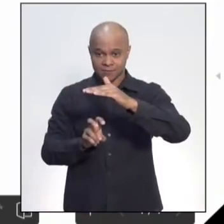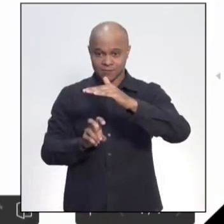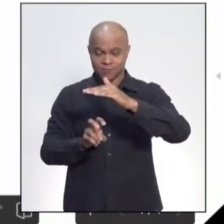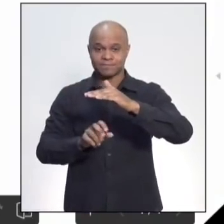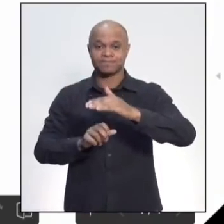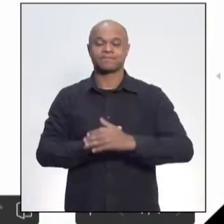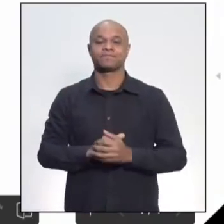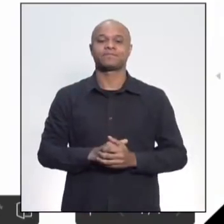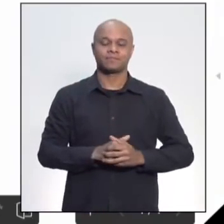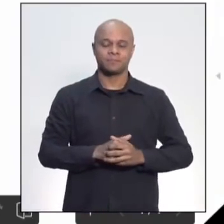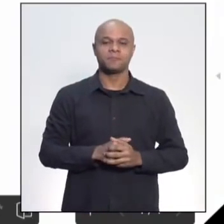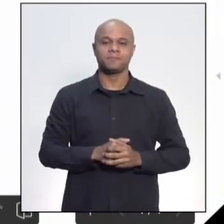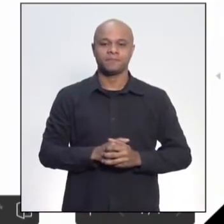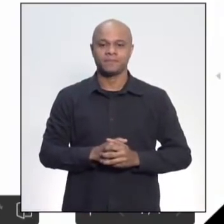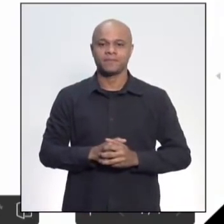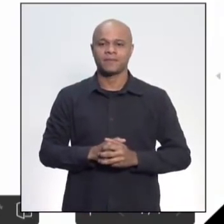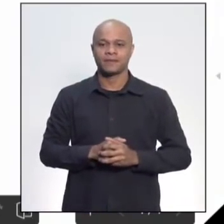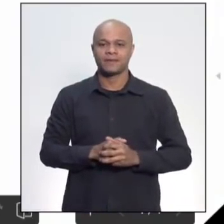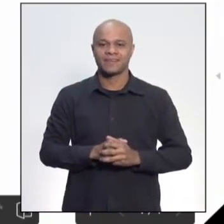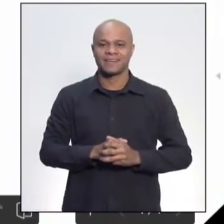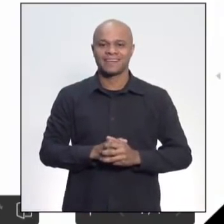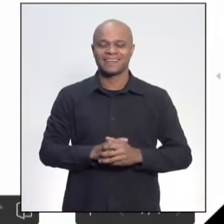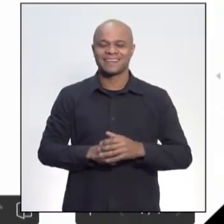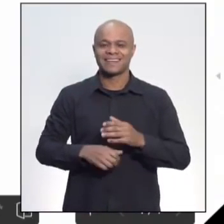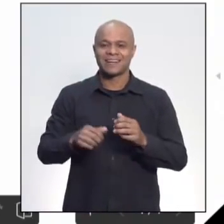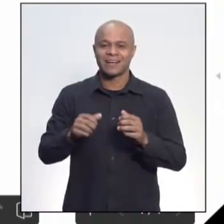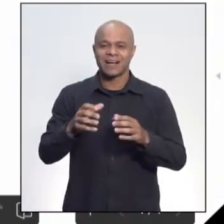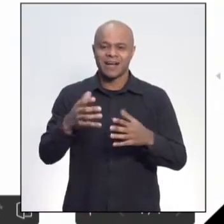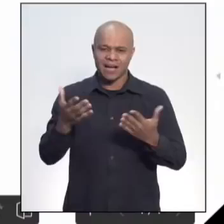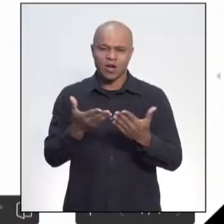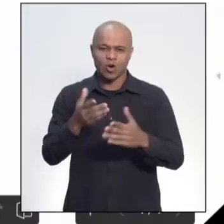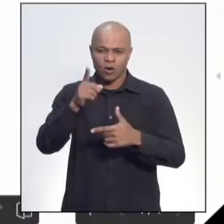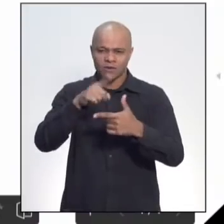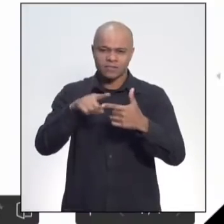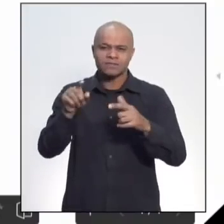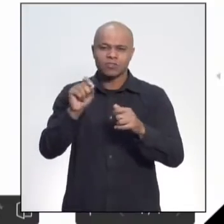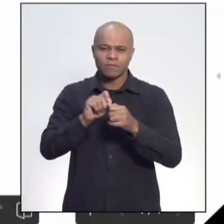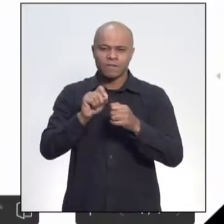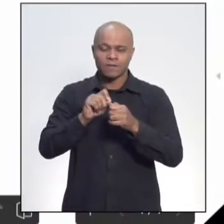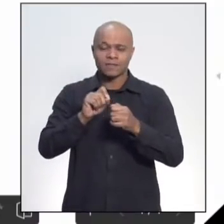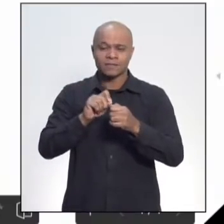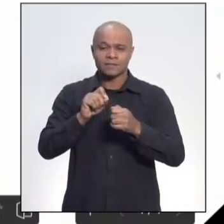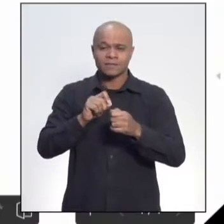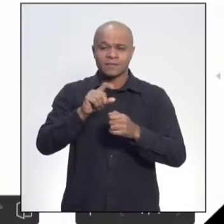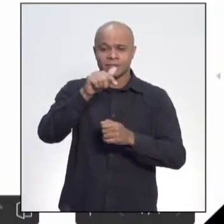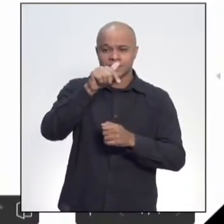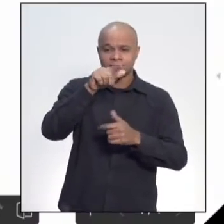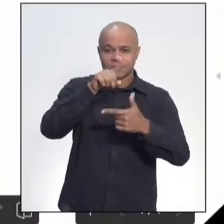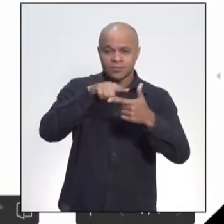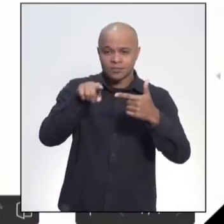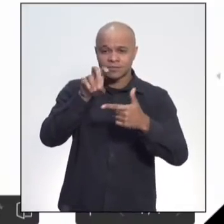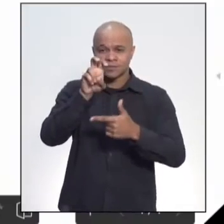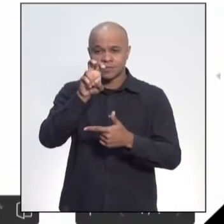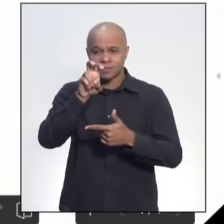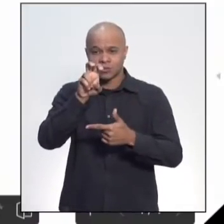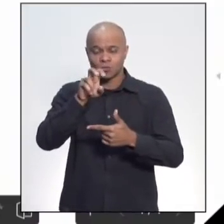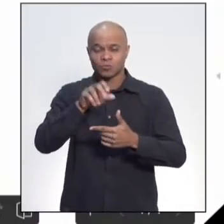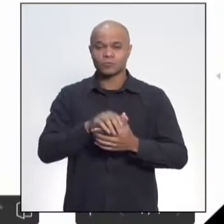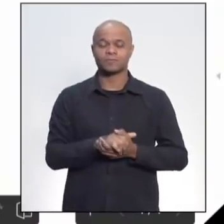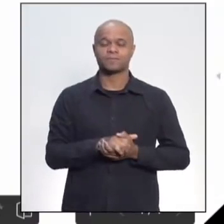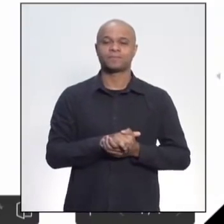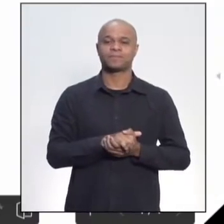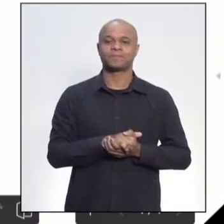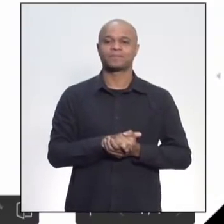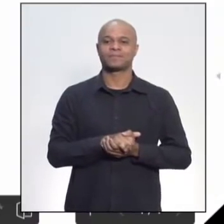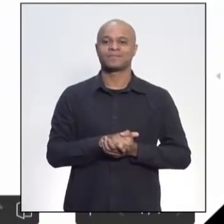É uma fração, não tem problema. Mas claro que a gente vai fazer a divisão para ficar mais bonitinho. Então, eu vou fazer aqui no cantinho, ó. A gente vai dividir